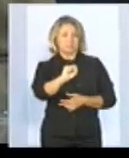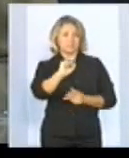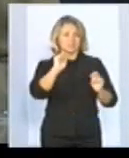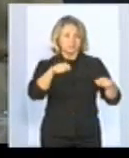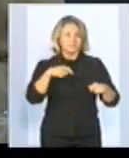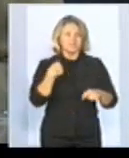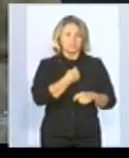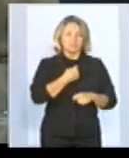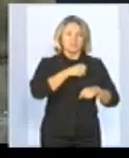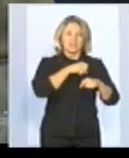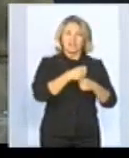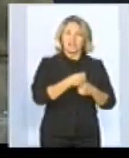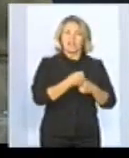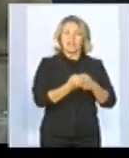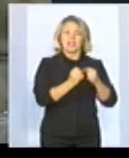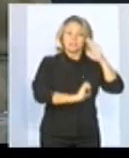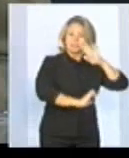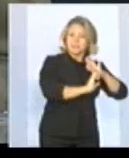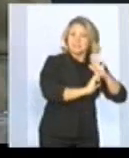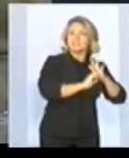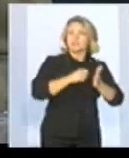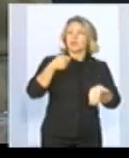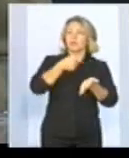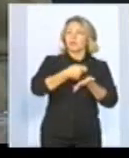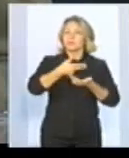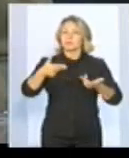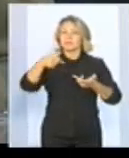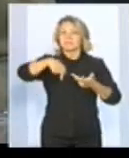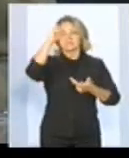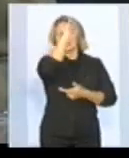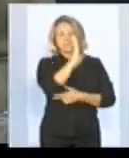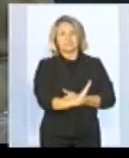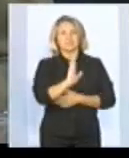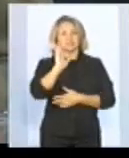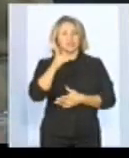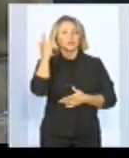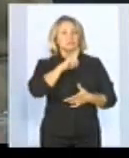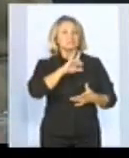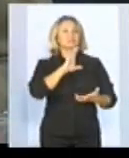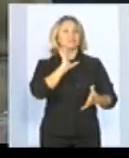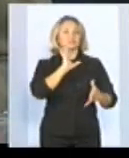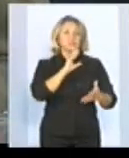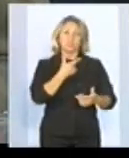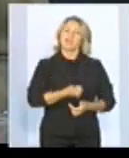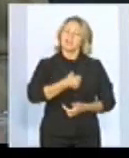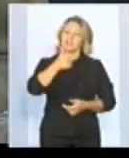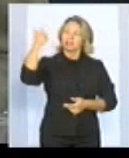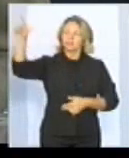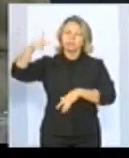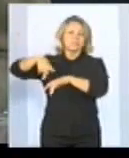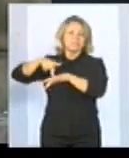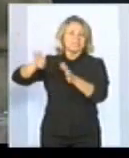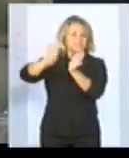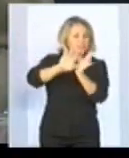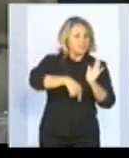as distribuidoras comprem conteúdo nacional. Esse conteúdo já foi testado no estrangeiro, ele chega aqui a um custo marginal baixo, não faz